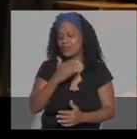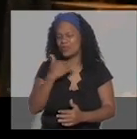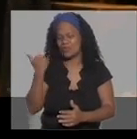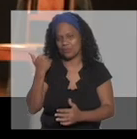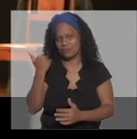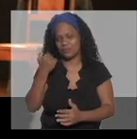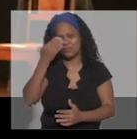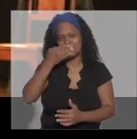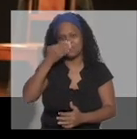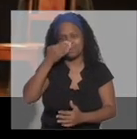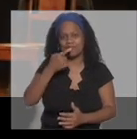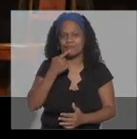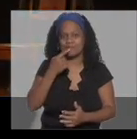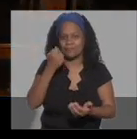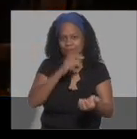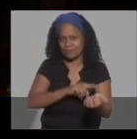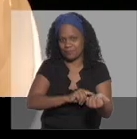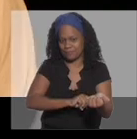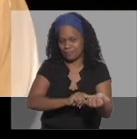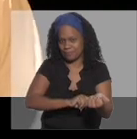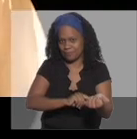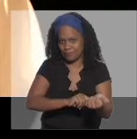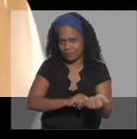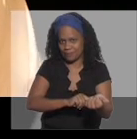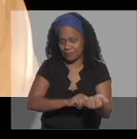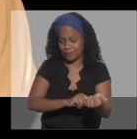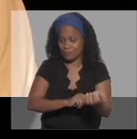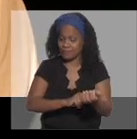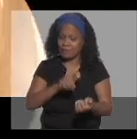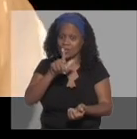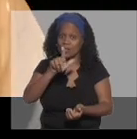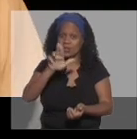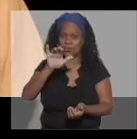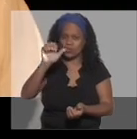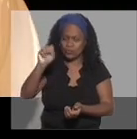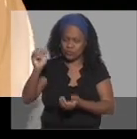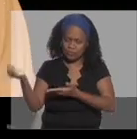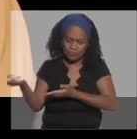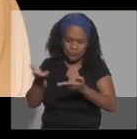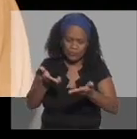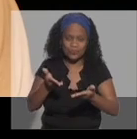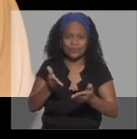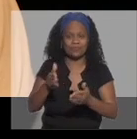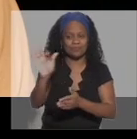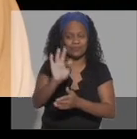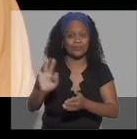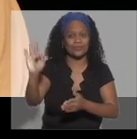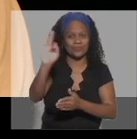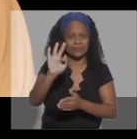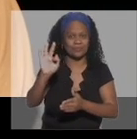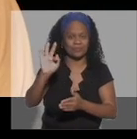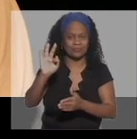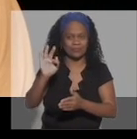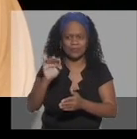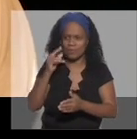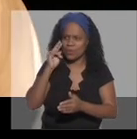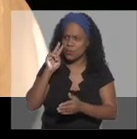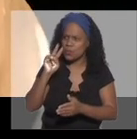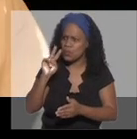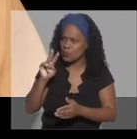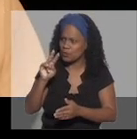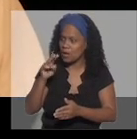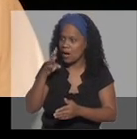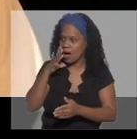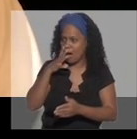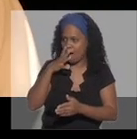de amigos os ganhos me chegou é na graduação ainda na faculdade de direito da puc eu fiquei